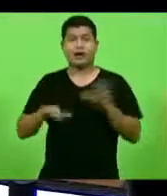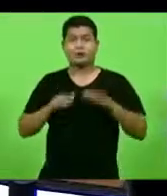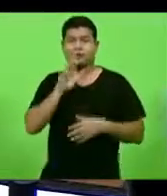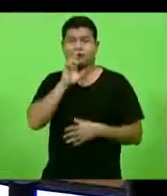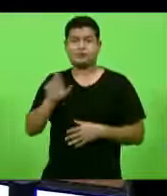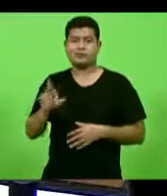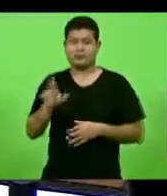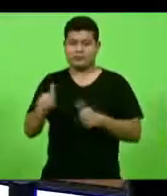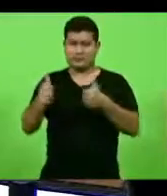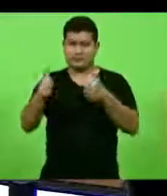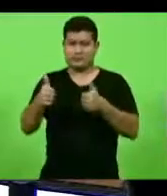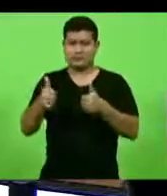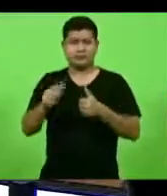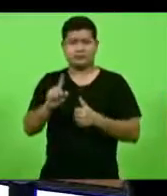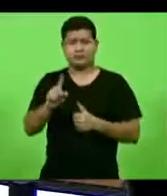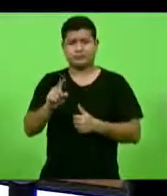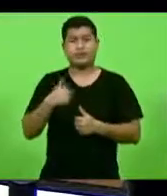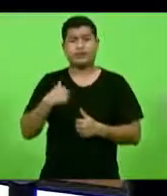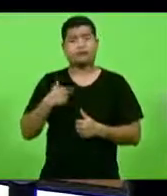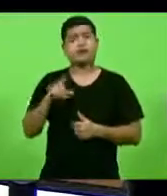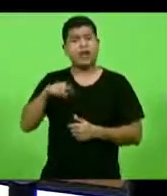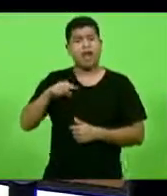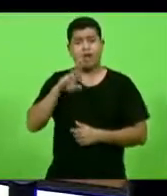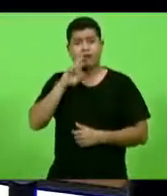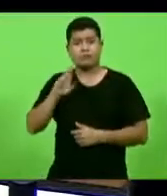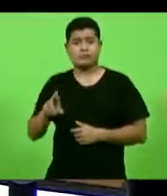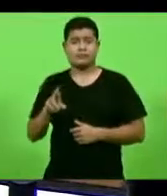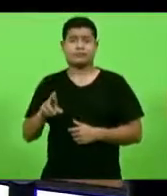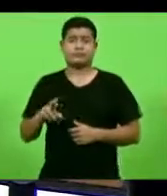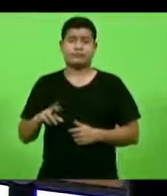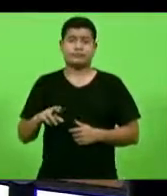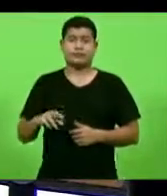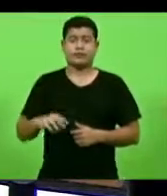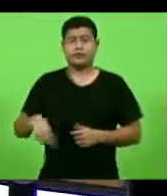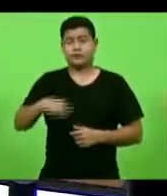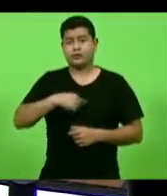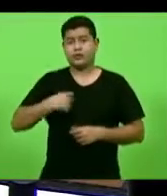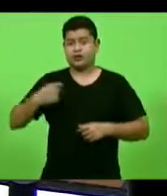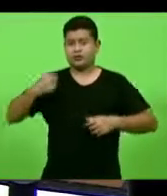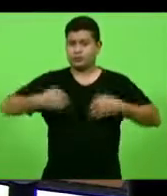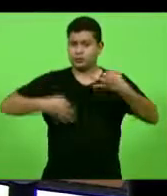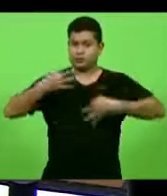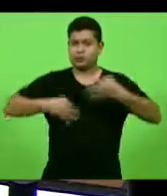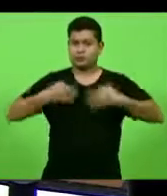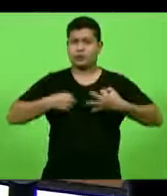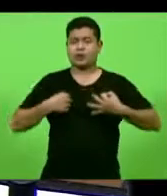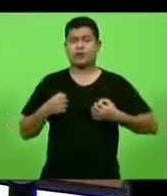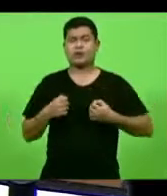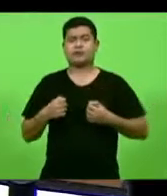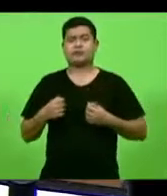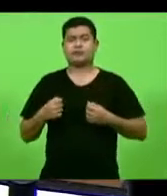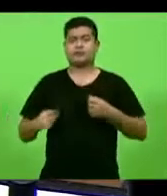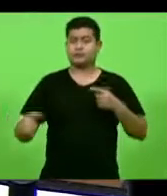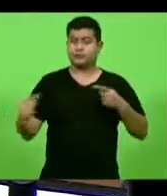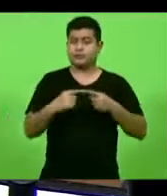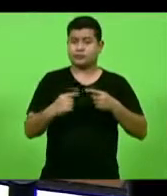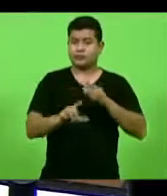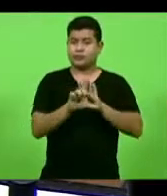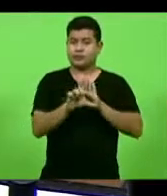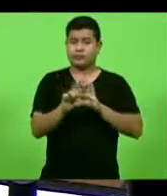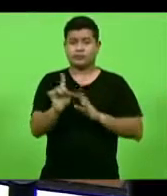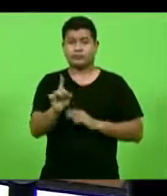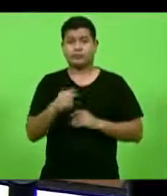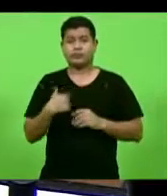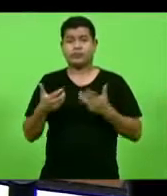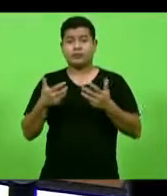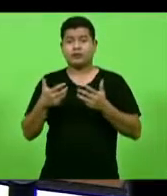as adequadas, mas são respostas, né? E cabe a nós julgá-las dentro dos parâmetros legais. Mas eu quero só fazer uma